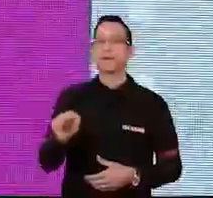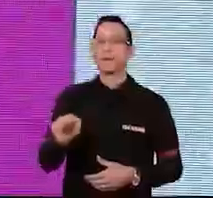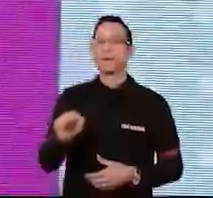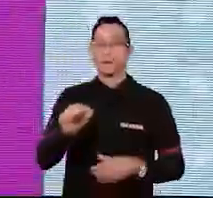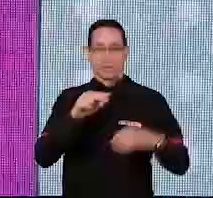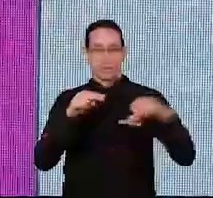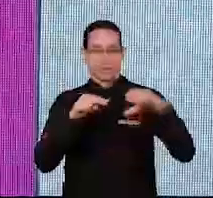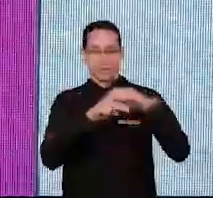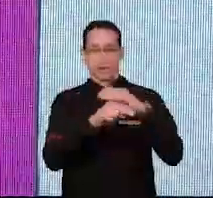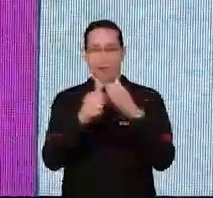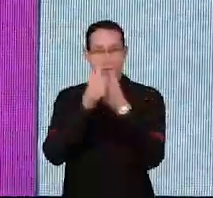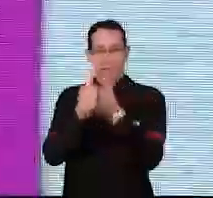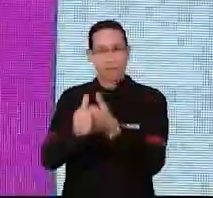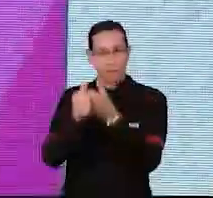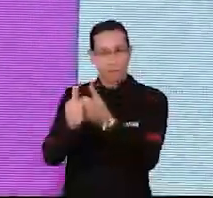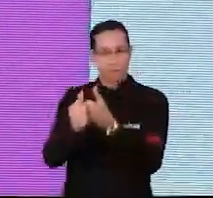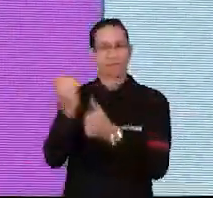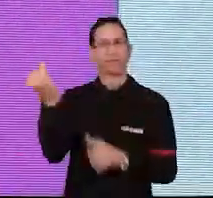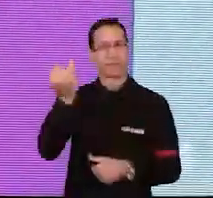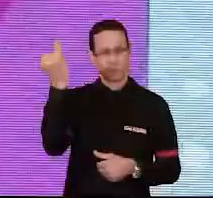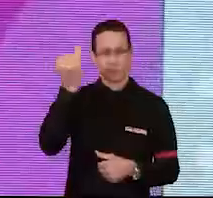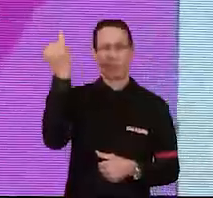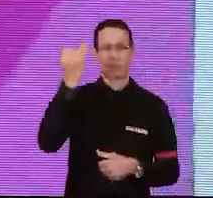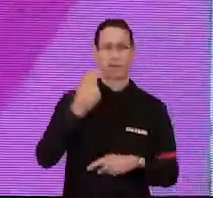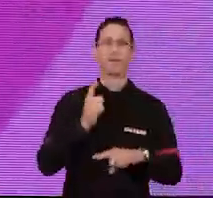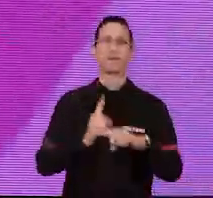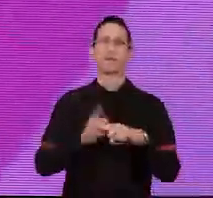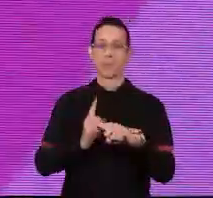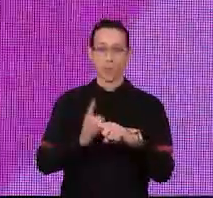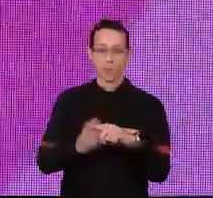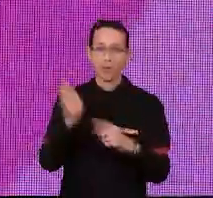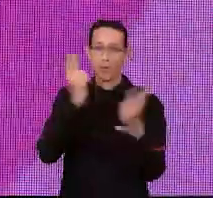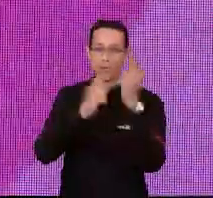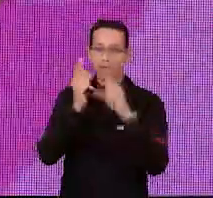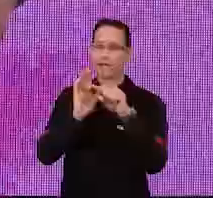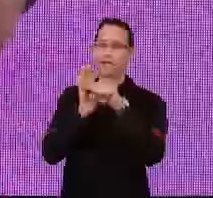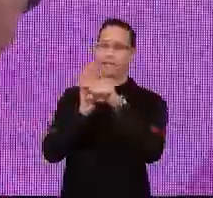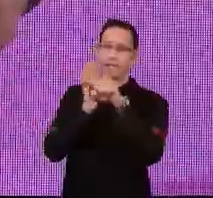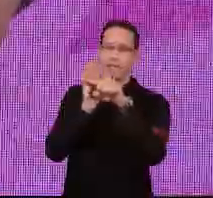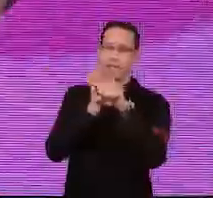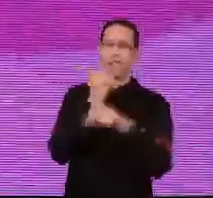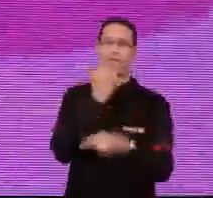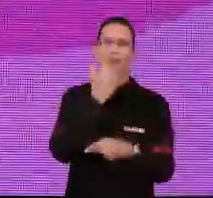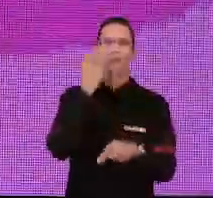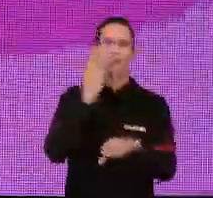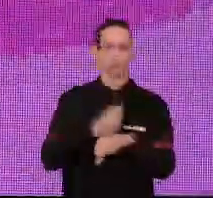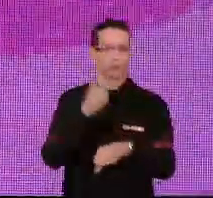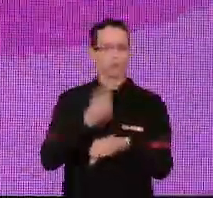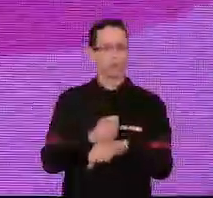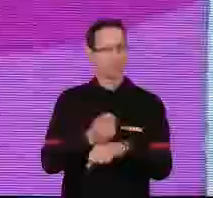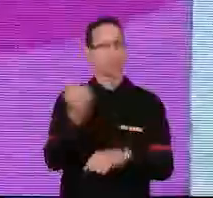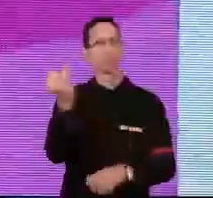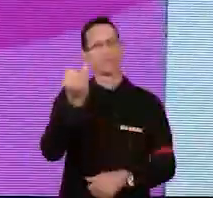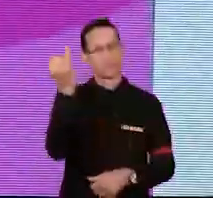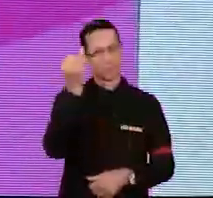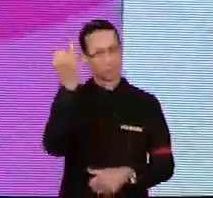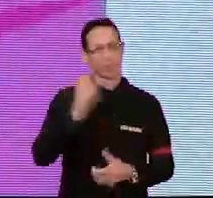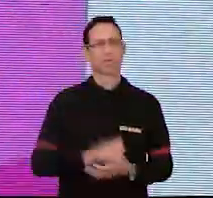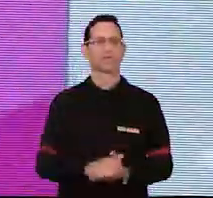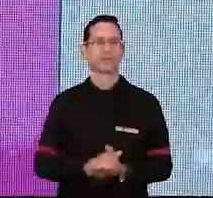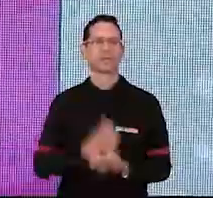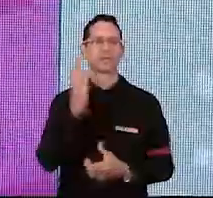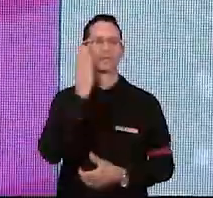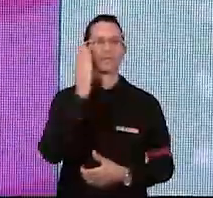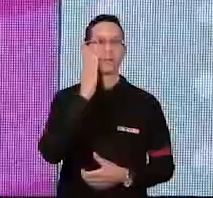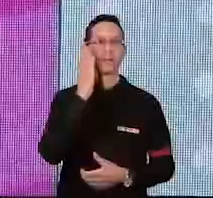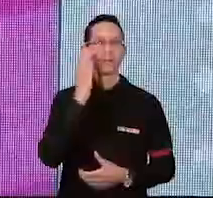animais é essencial exatamente para poder avaliar a parte óssea. A parte óssea é muito importante para eu saber quando